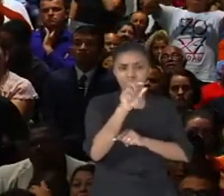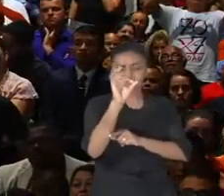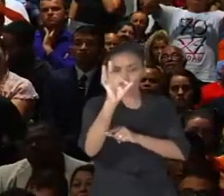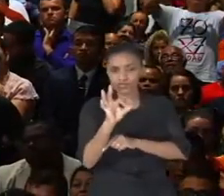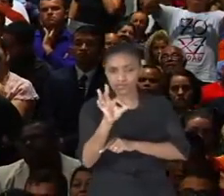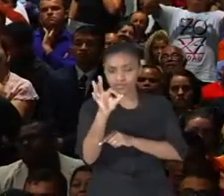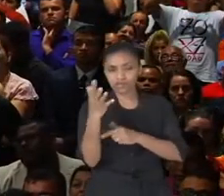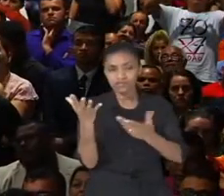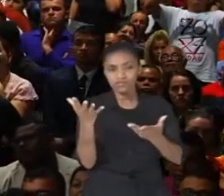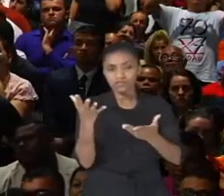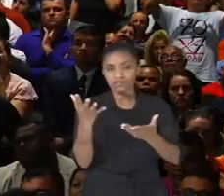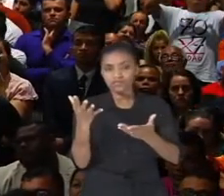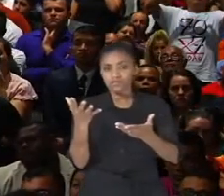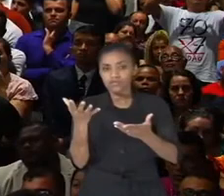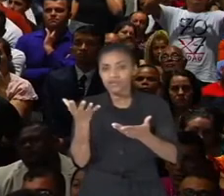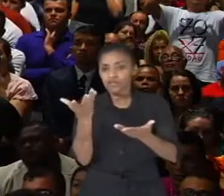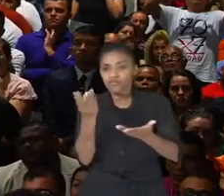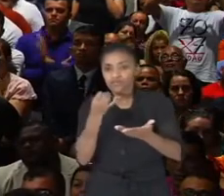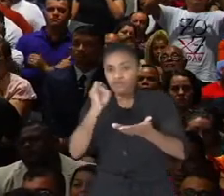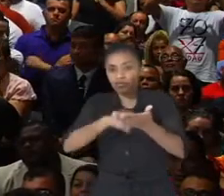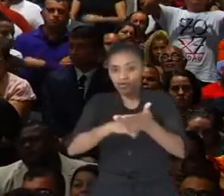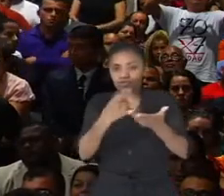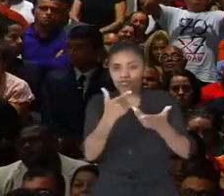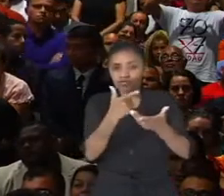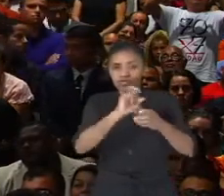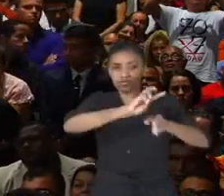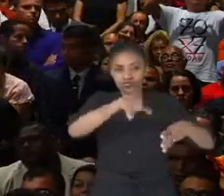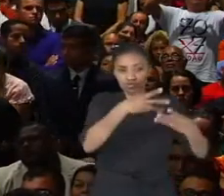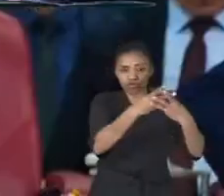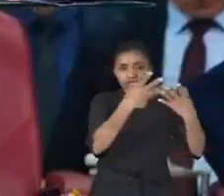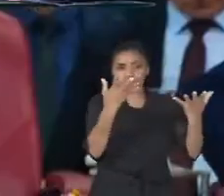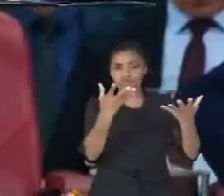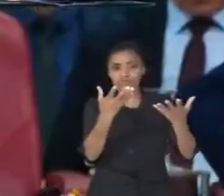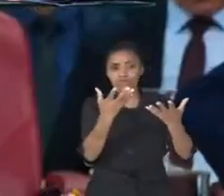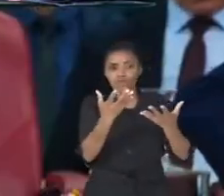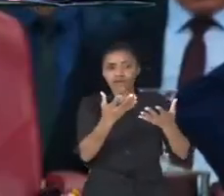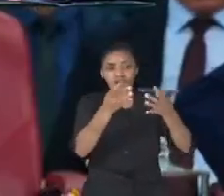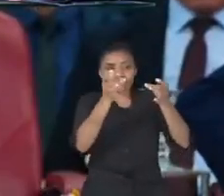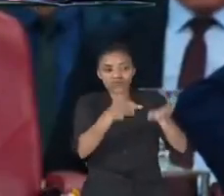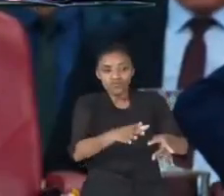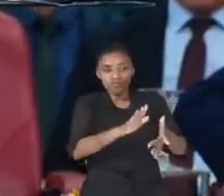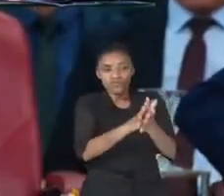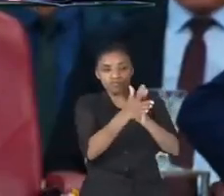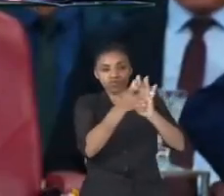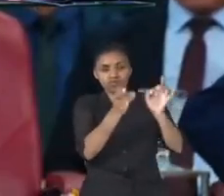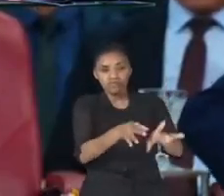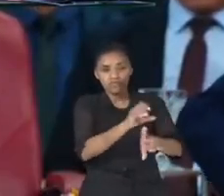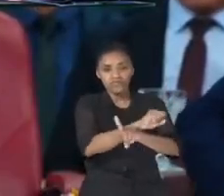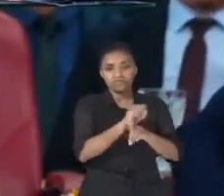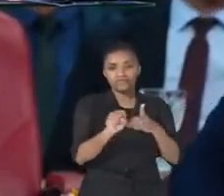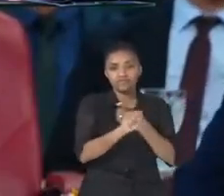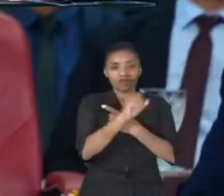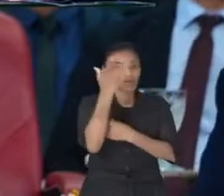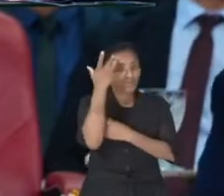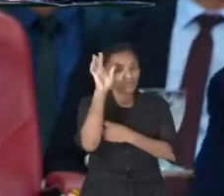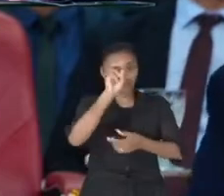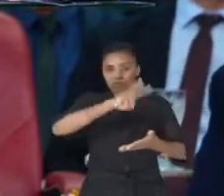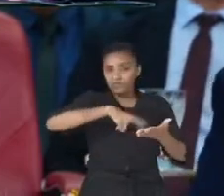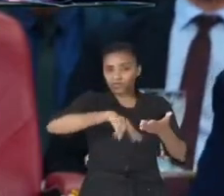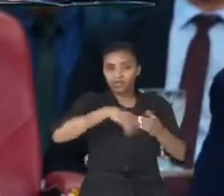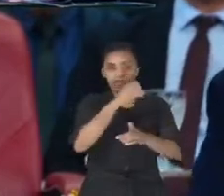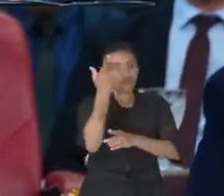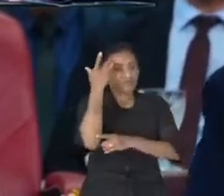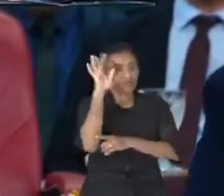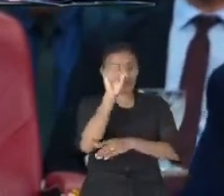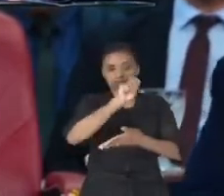eram tomados como impostos. Então os judeus eram colocados como chinelo, como escória na sociedade. Então mal sabiam ler e escrever.